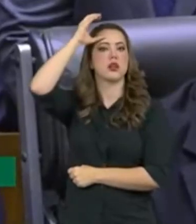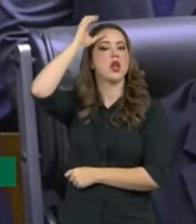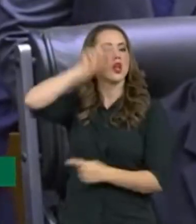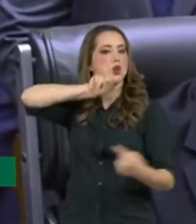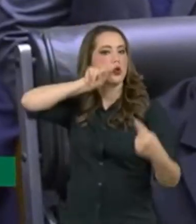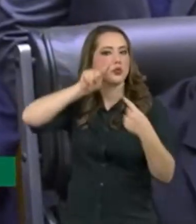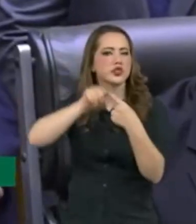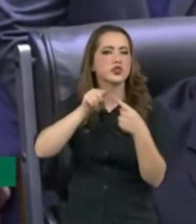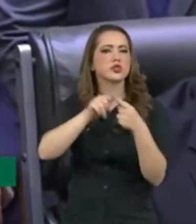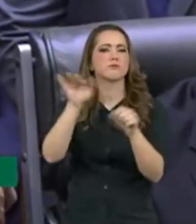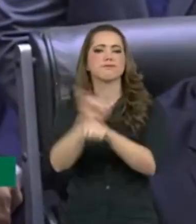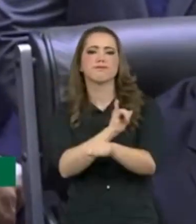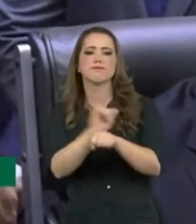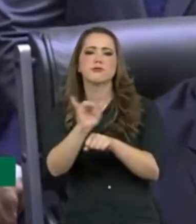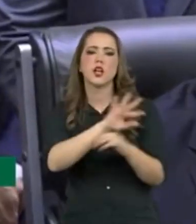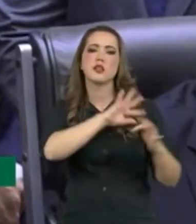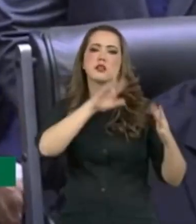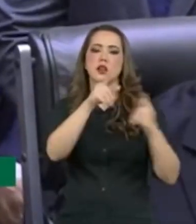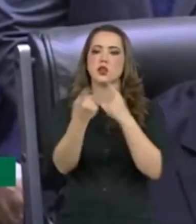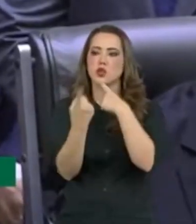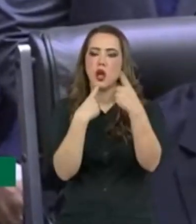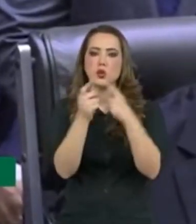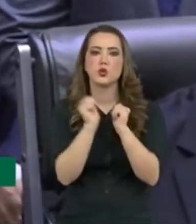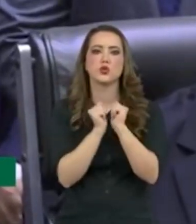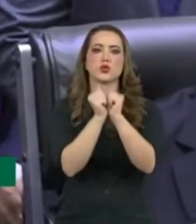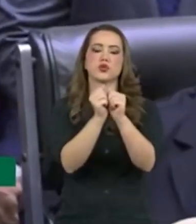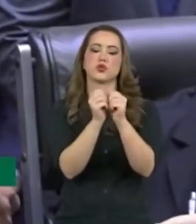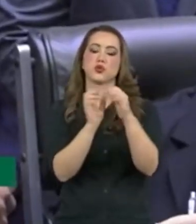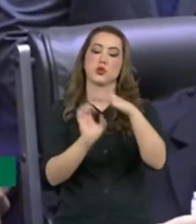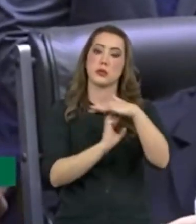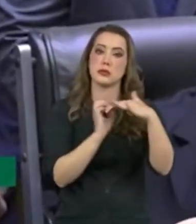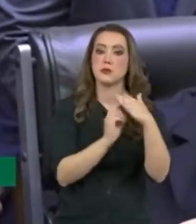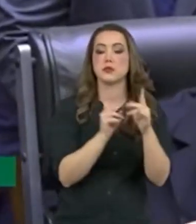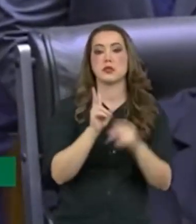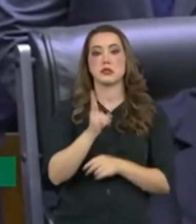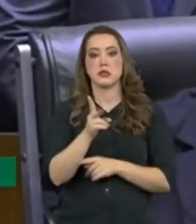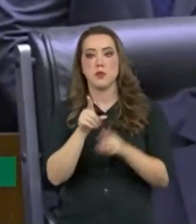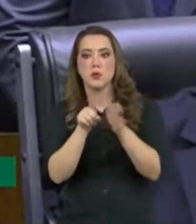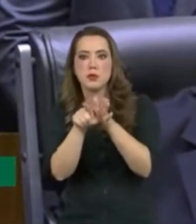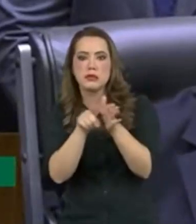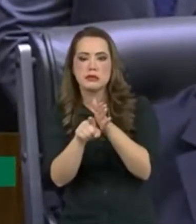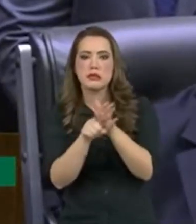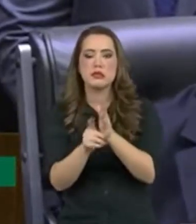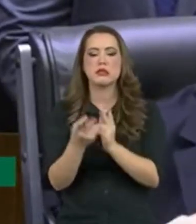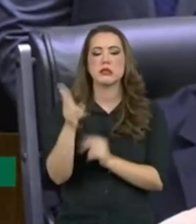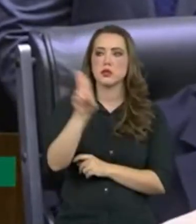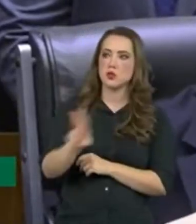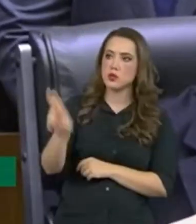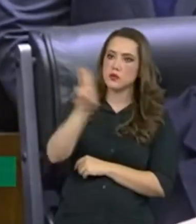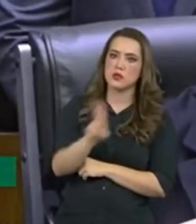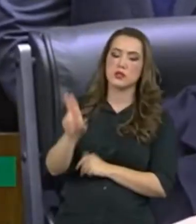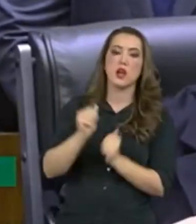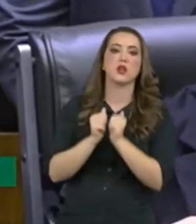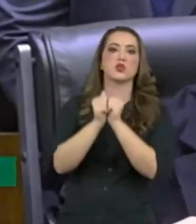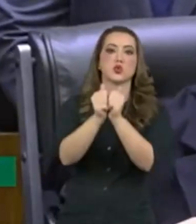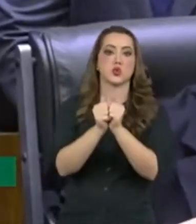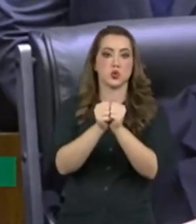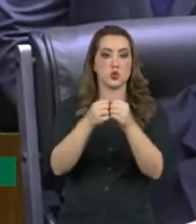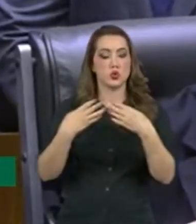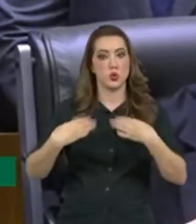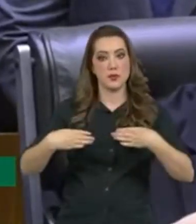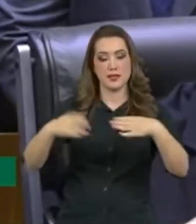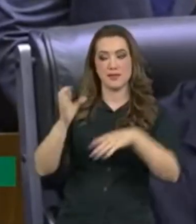nacional planejada em diálogo com o setor produtivo, centro de pesquisa de universidades, junto com o Ministério da